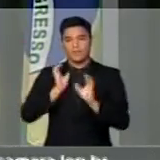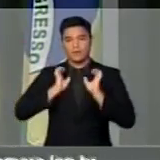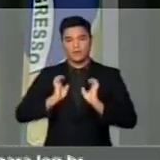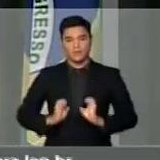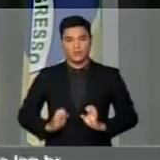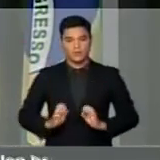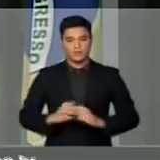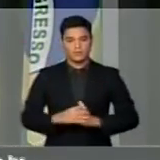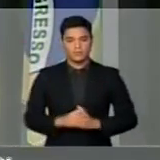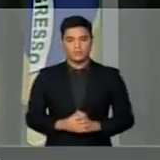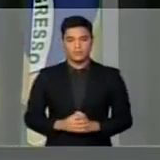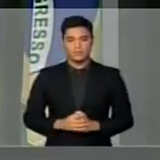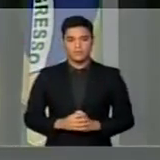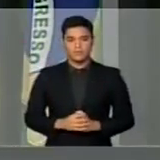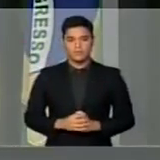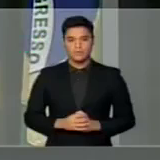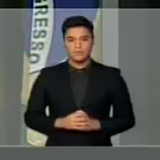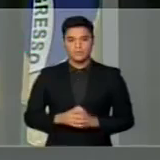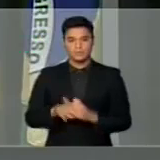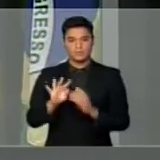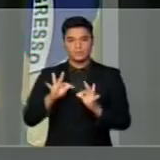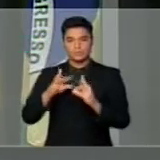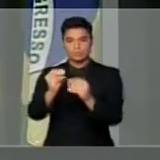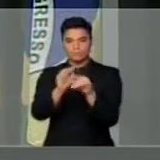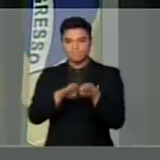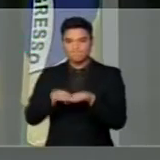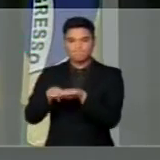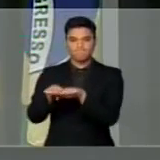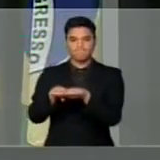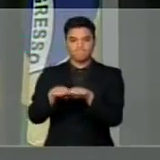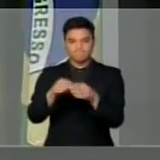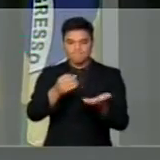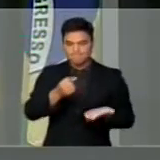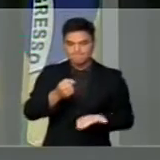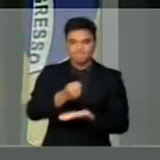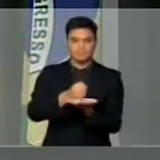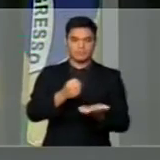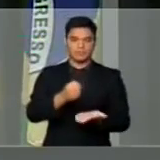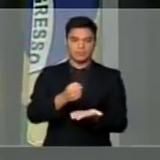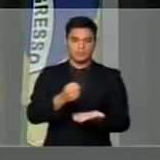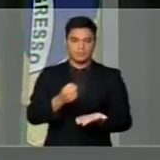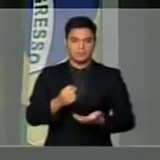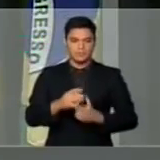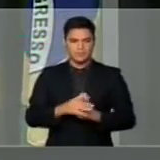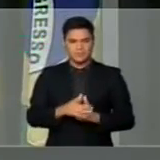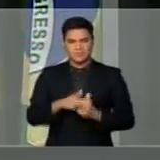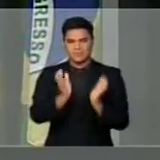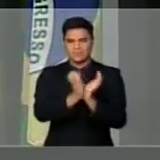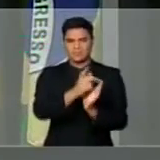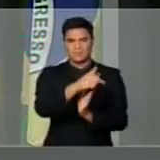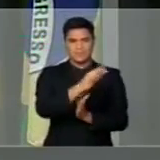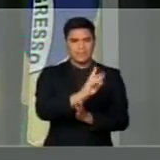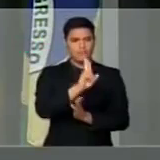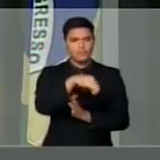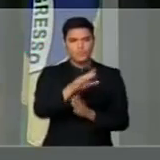poder, nivelaram todos por baixo. Que partido desastroso que